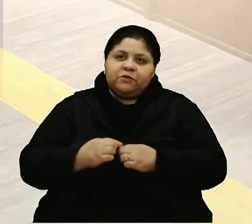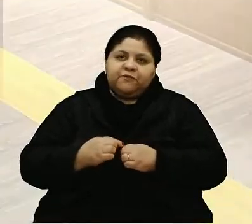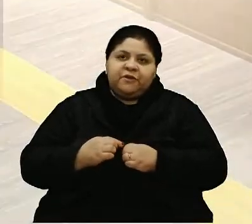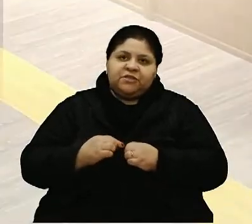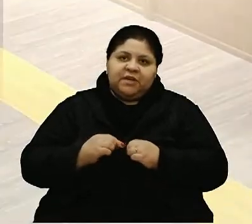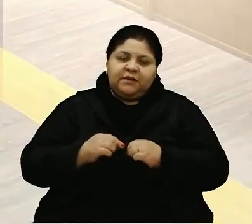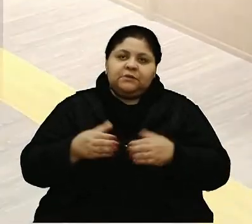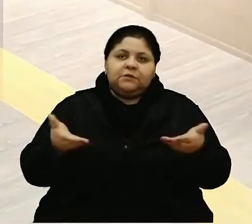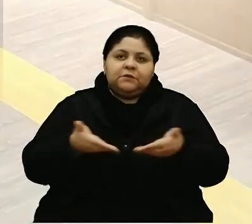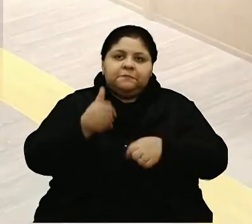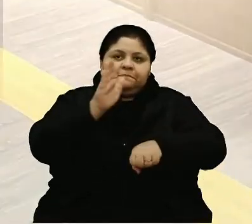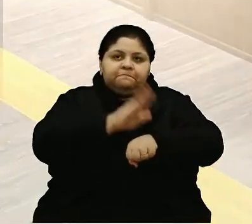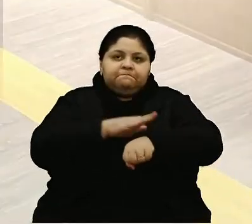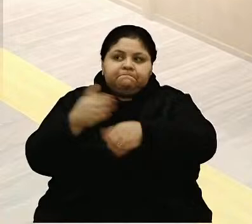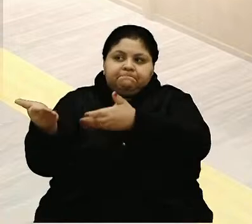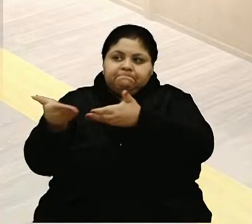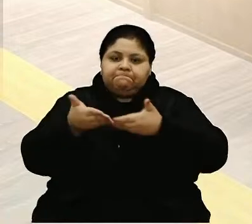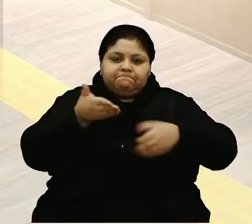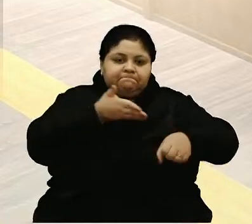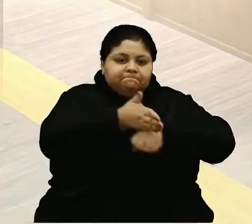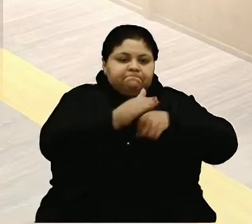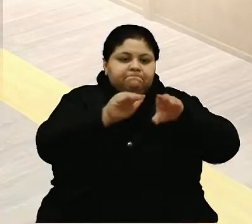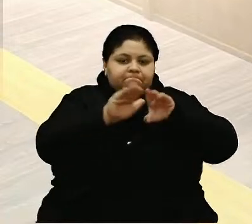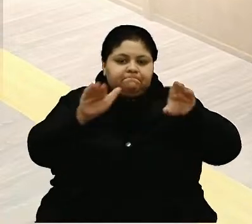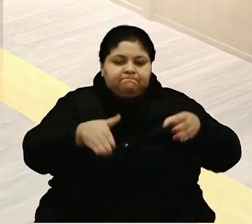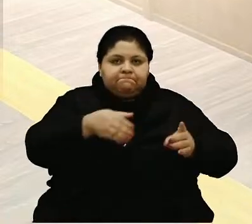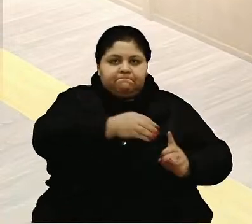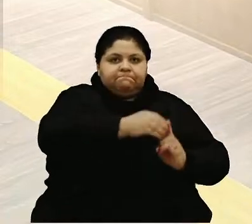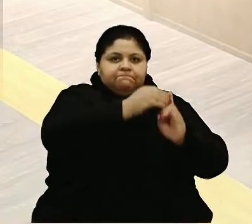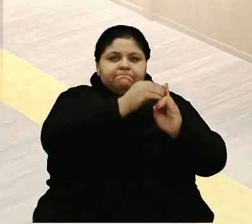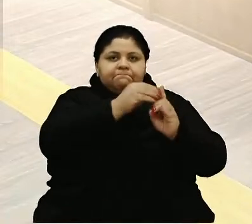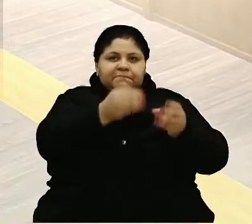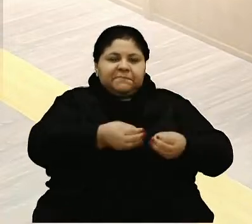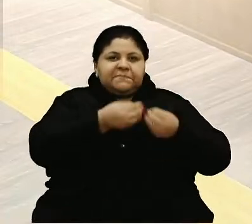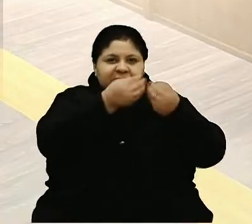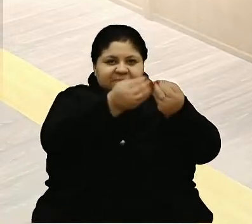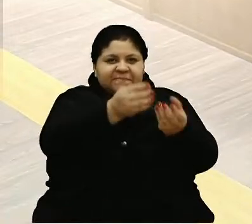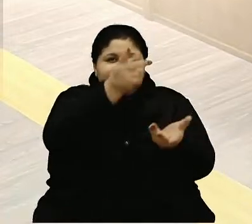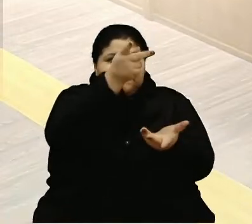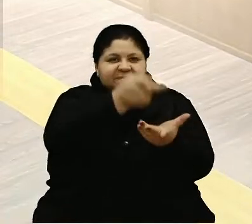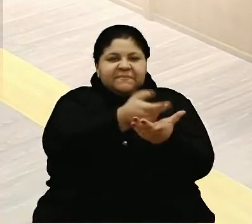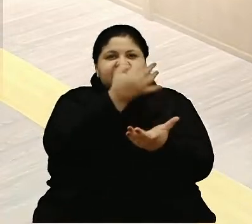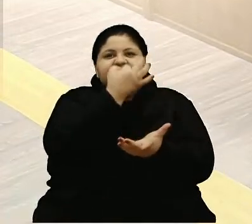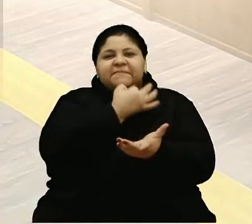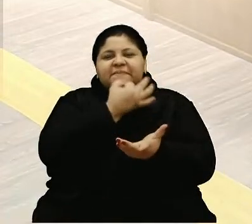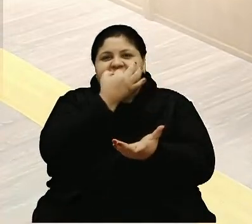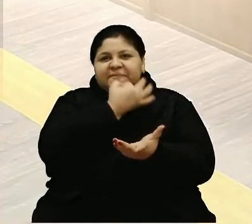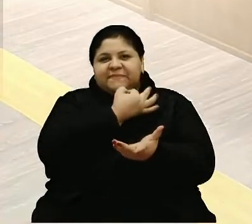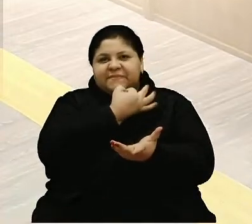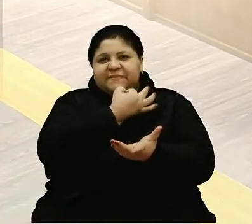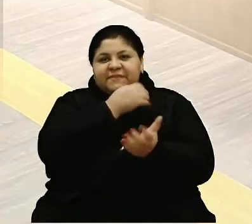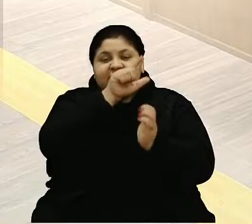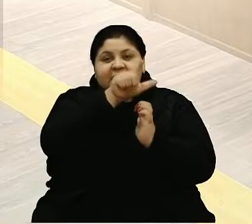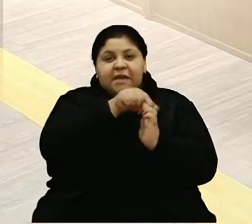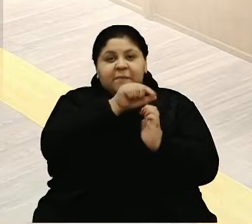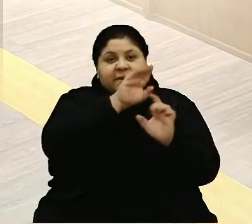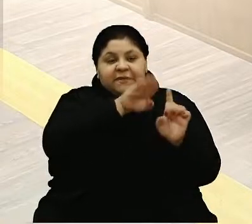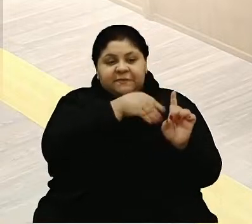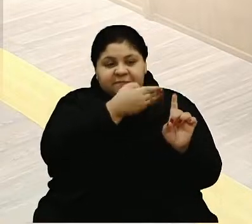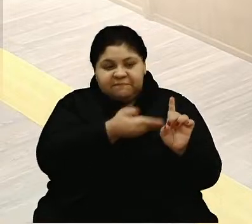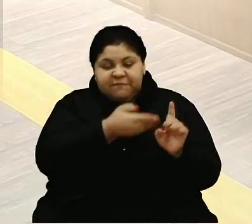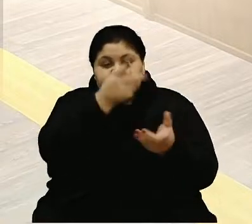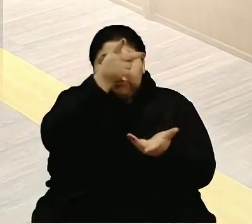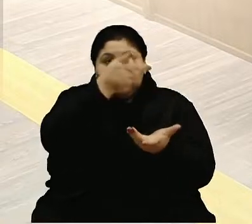Nesse momento, convido os componentes da mesa principal para que façamos a entrega do Prêmio Caxias do Sul à TerraSol Toyota. O